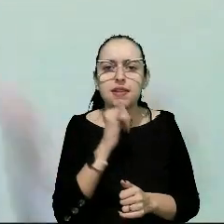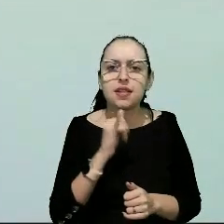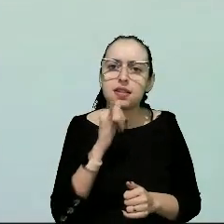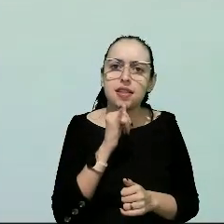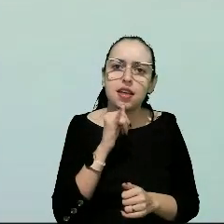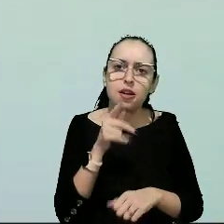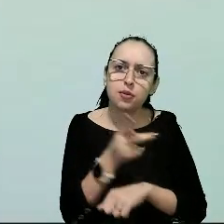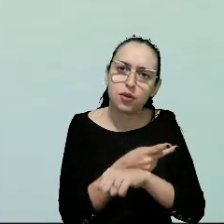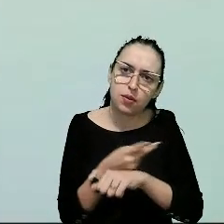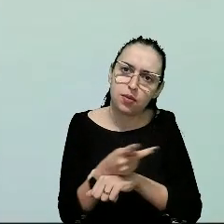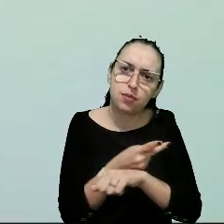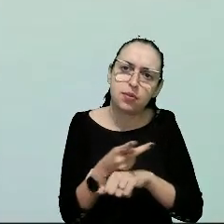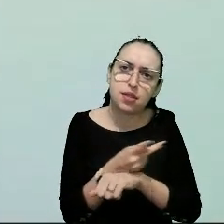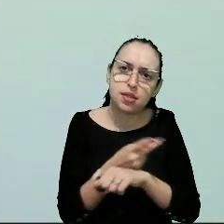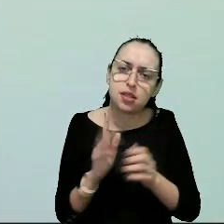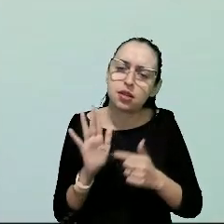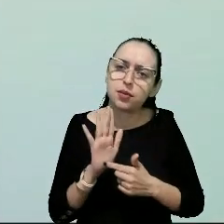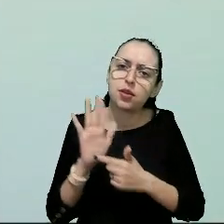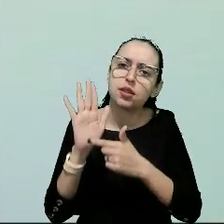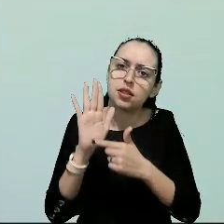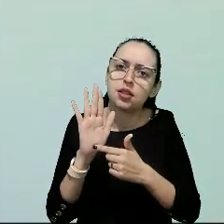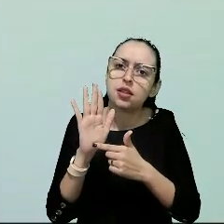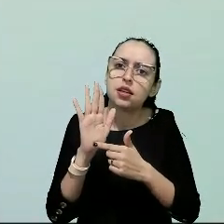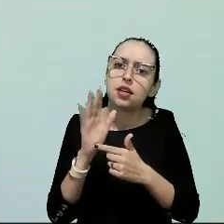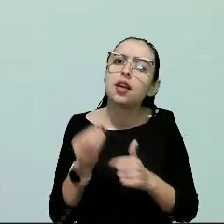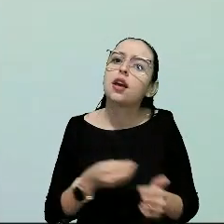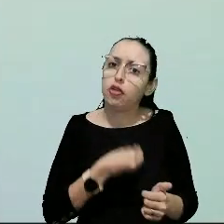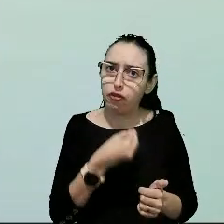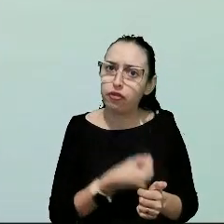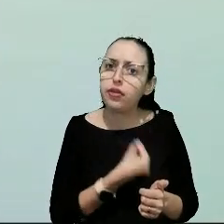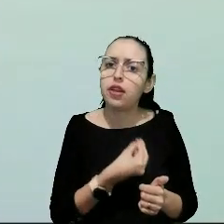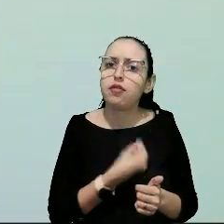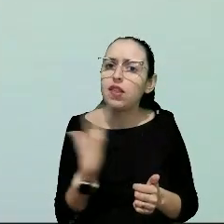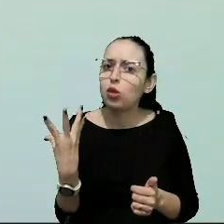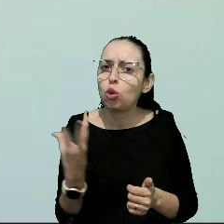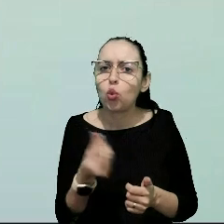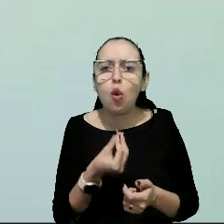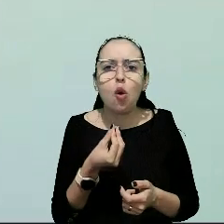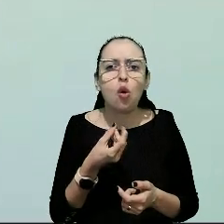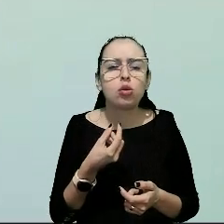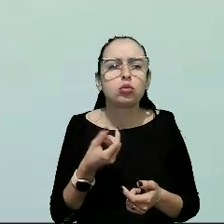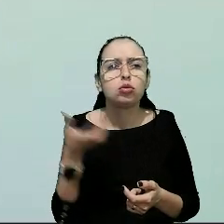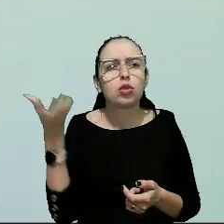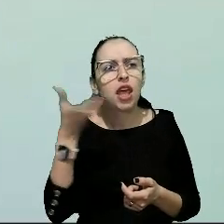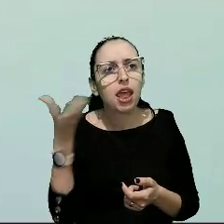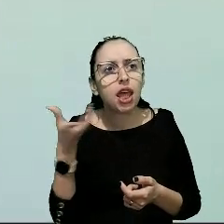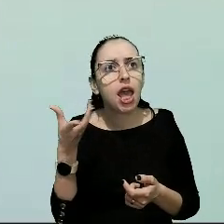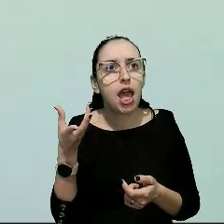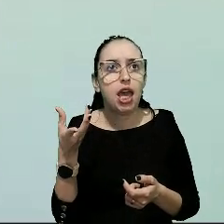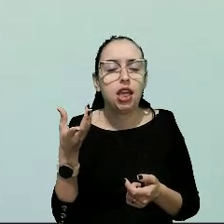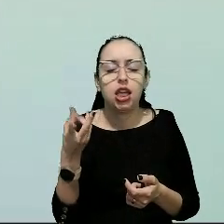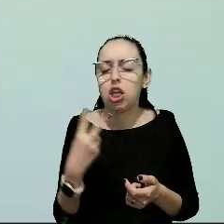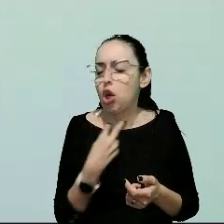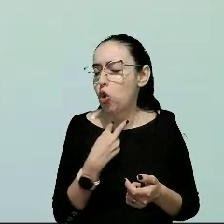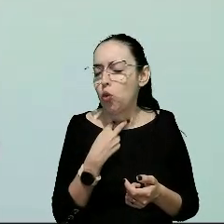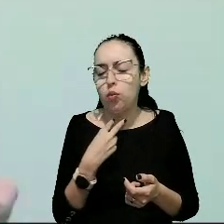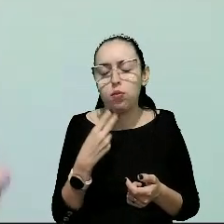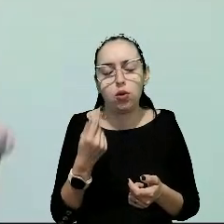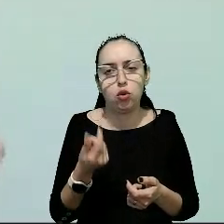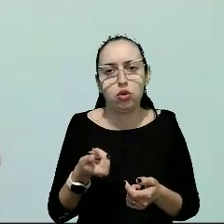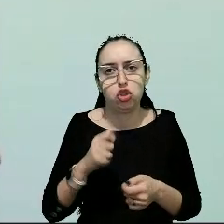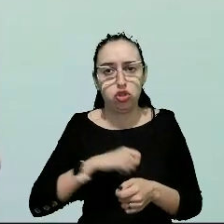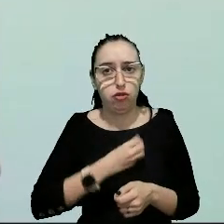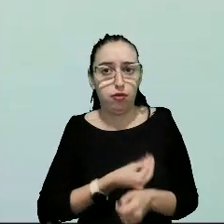casos, assim, na minha pesquisa, mostrando que elas vivem tudo que elas não puderam viver, porque não